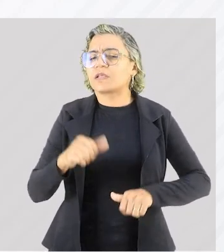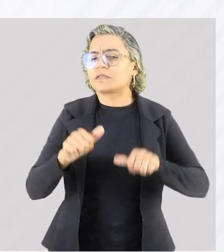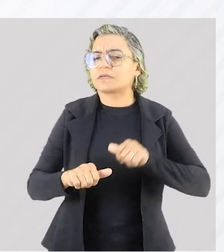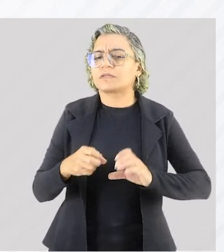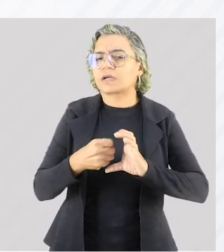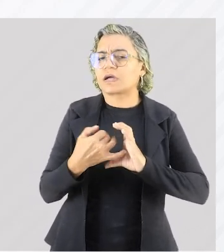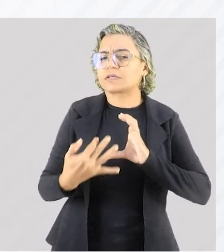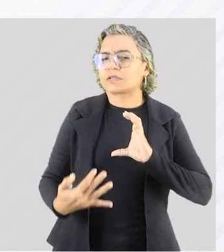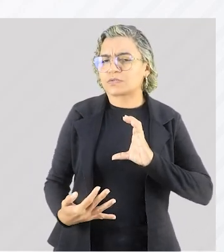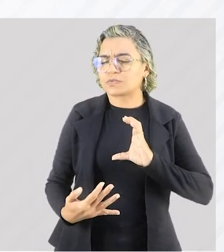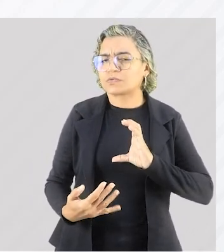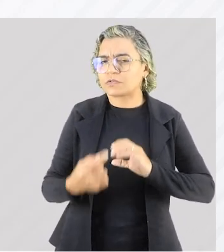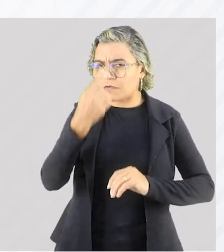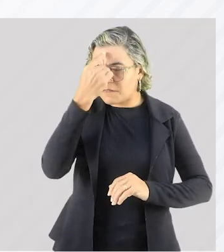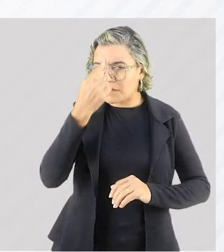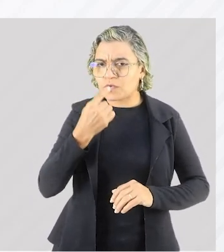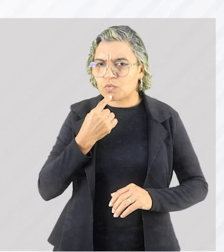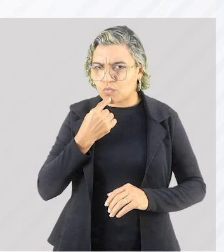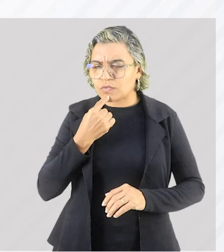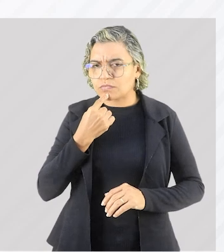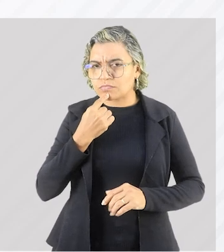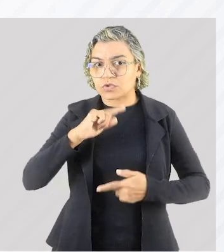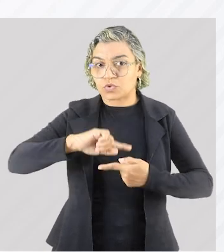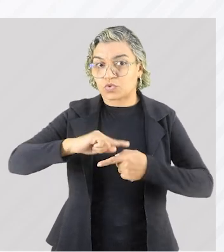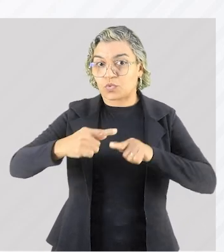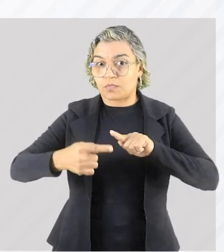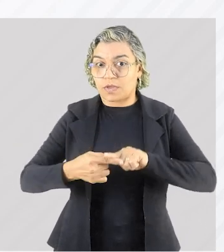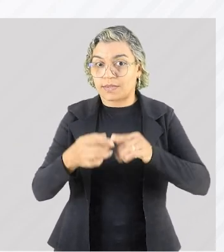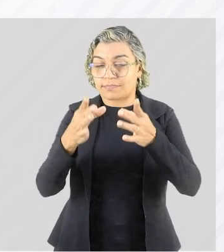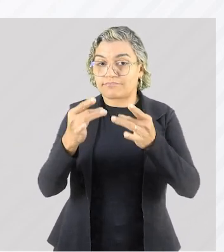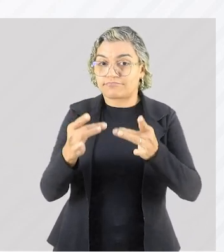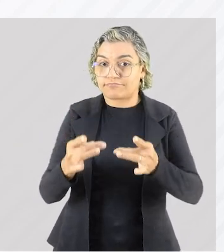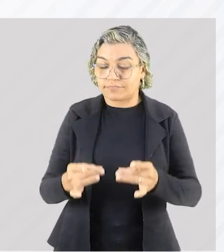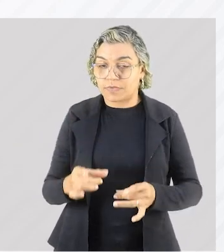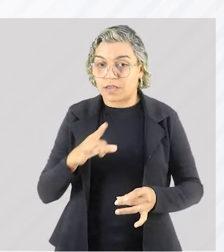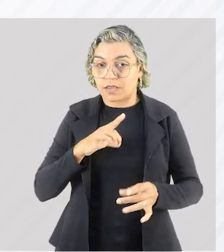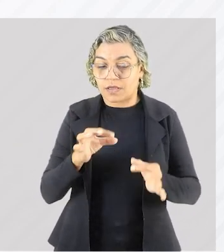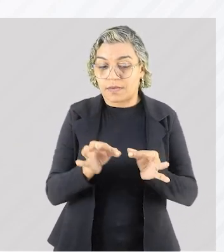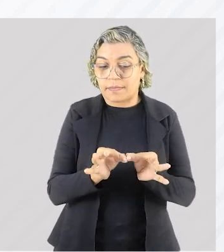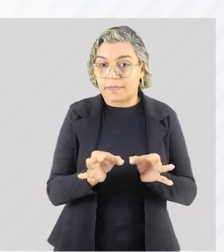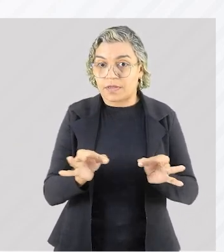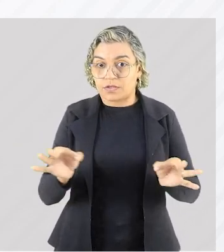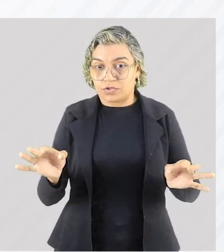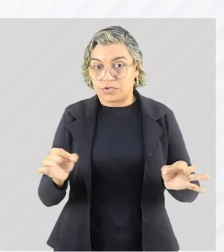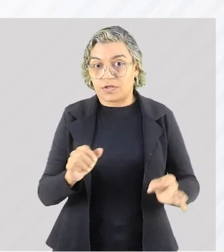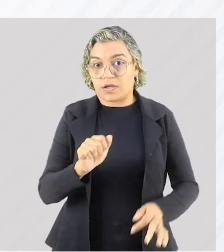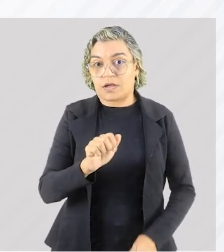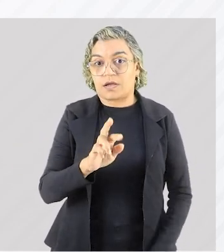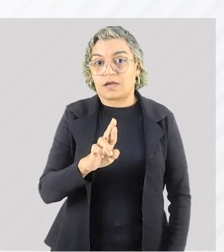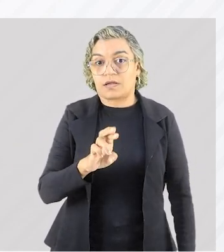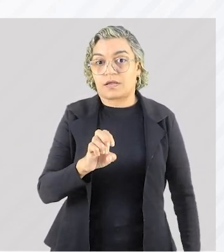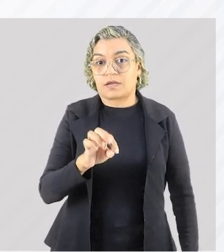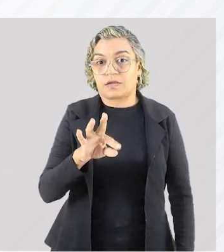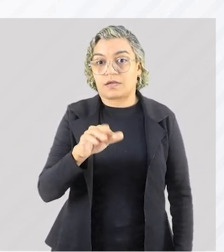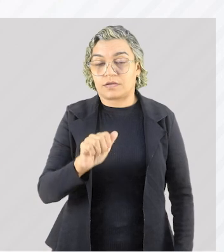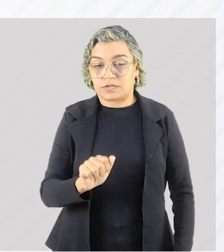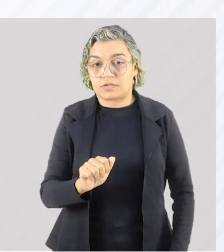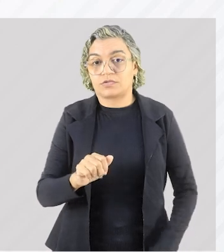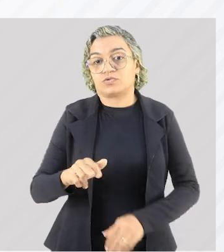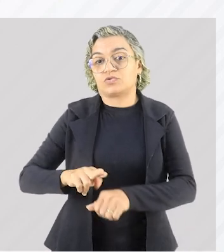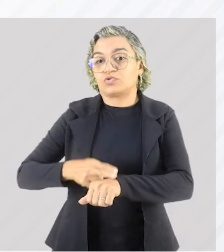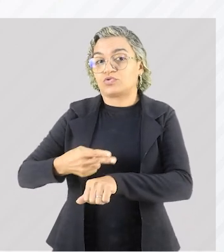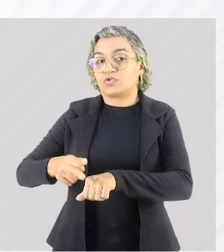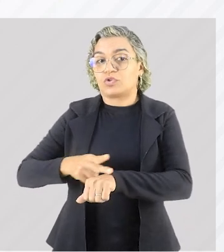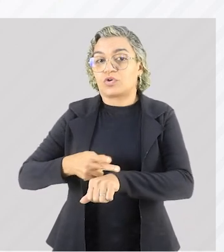Analisando as características das figuras geométricas descritas, a medida das arestas dos chocolates que tem o formato